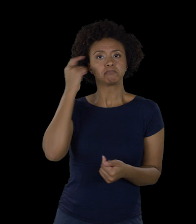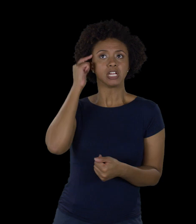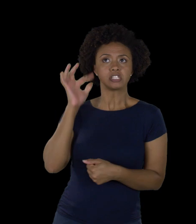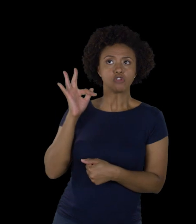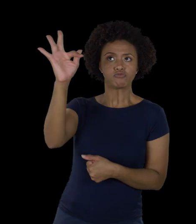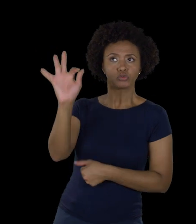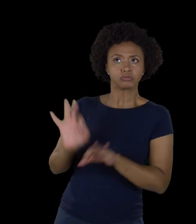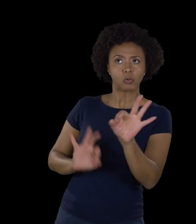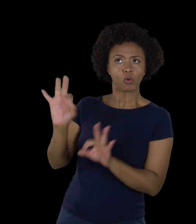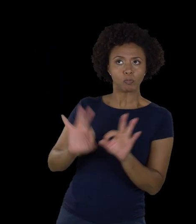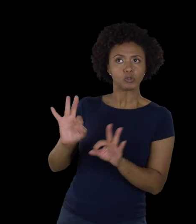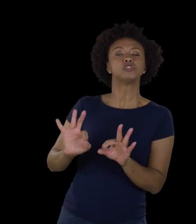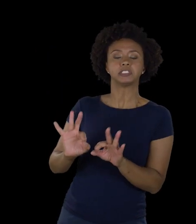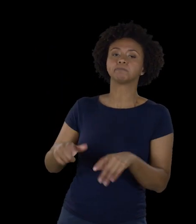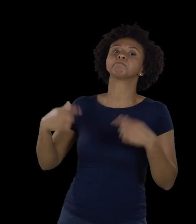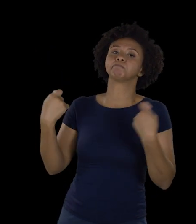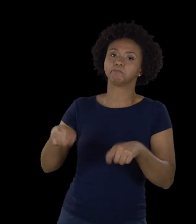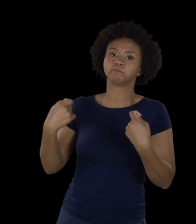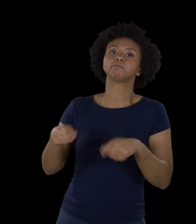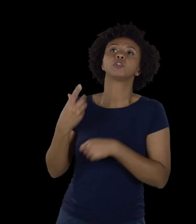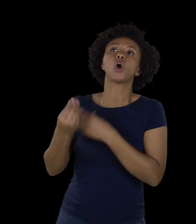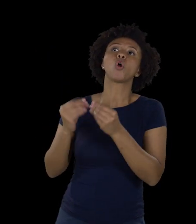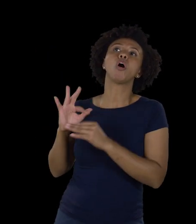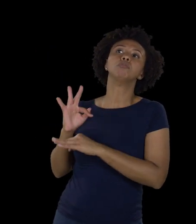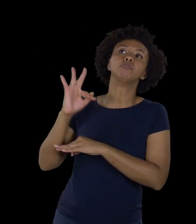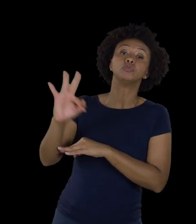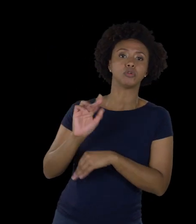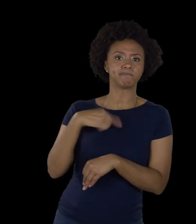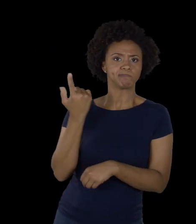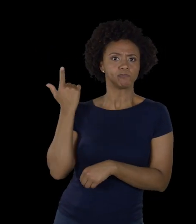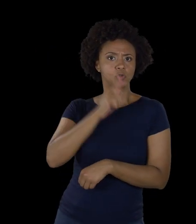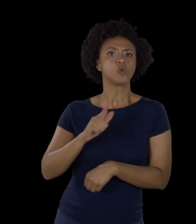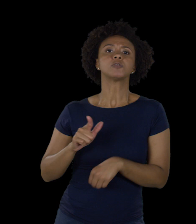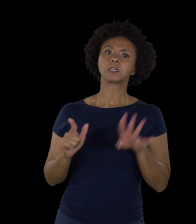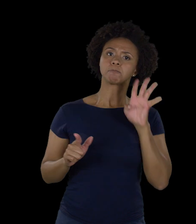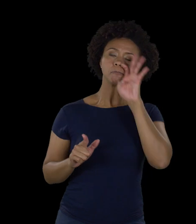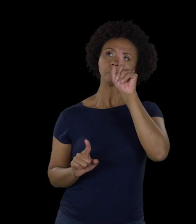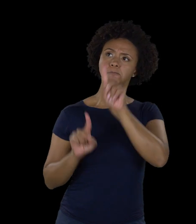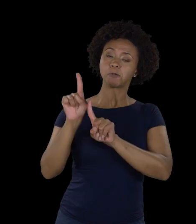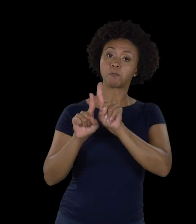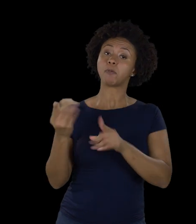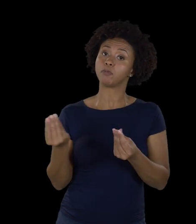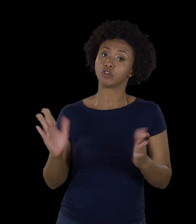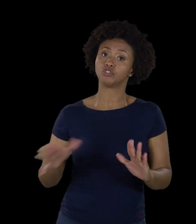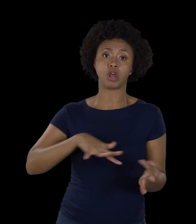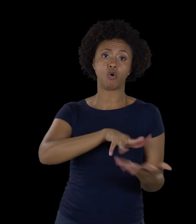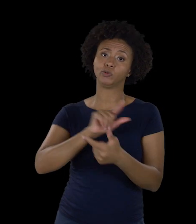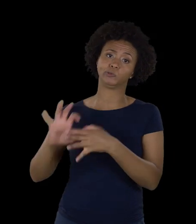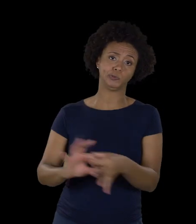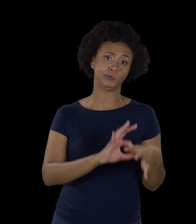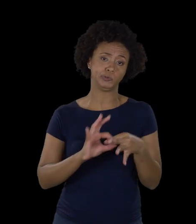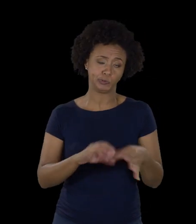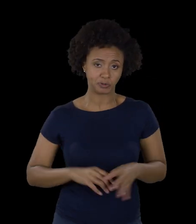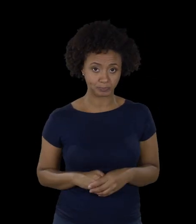um planejamento a longo prazo para sermos competitivos neste mundo altamente globalizado.